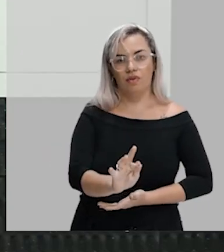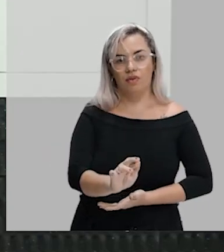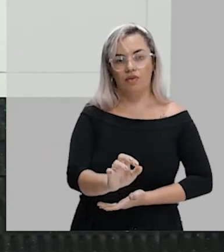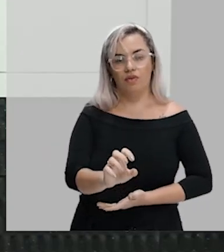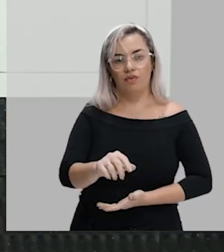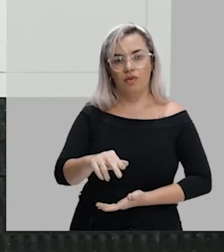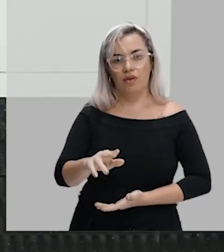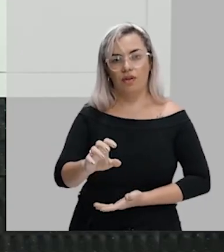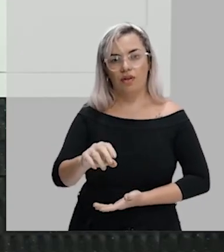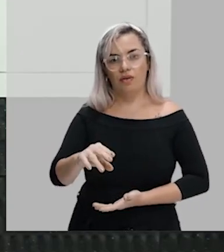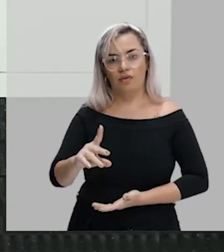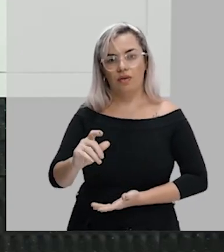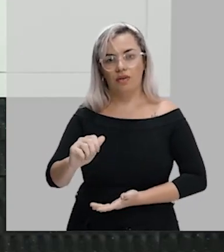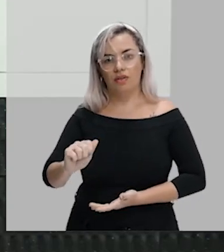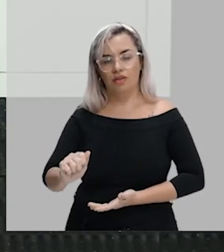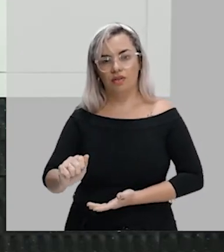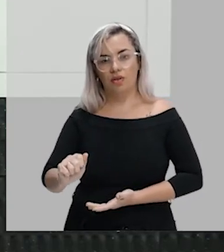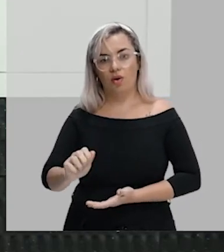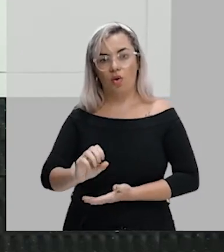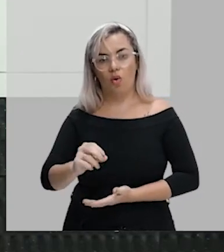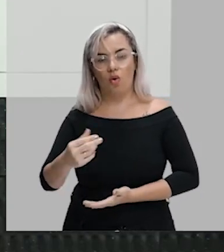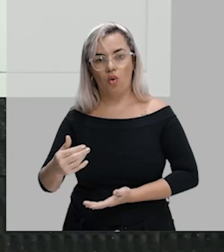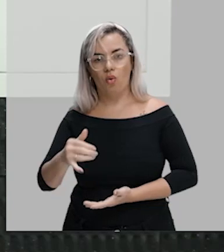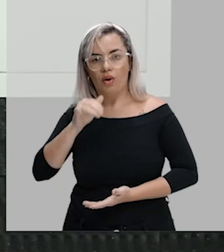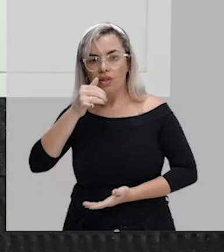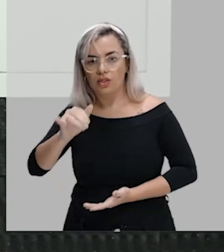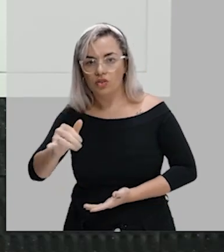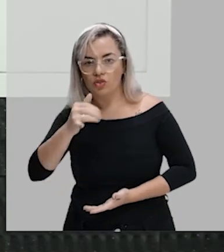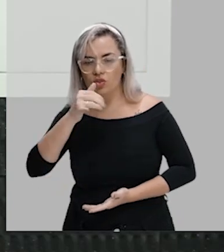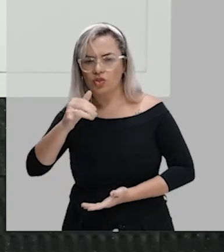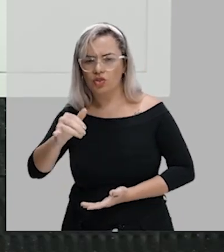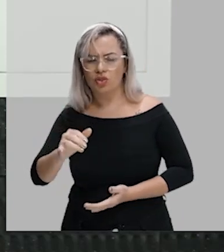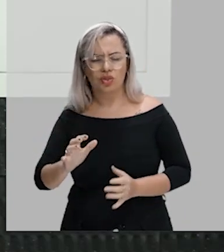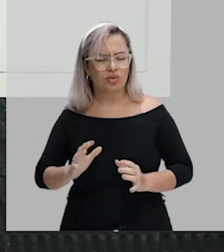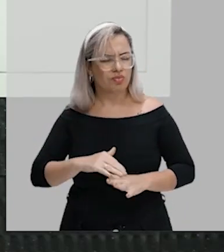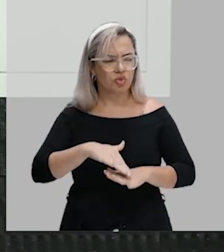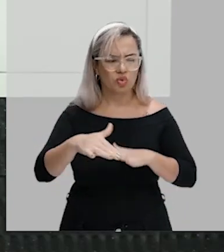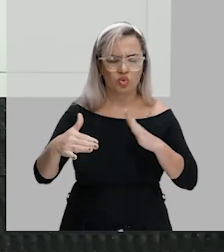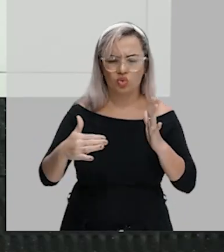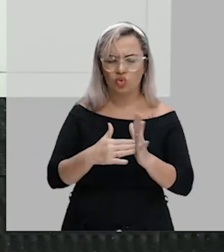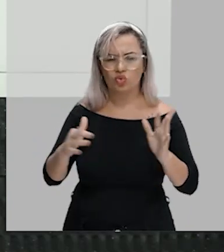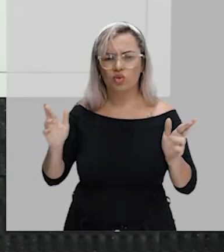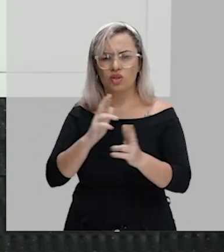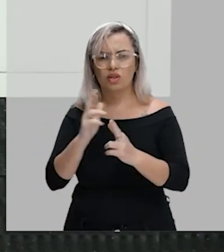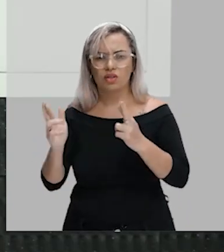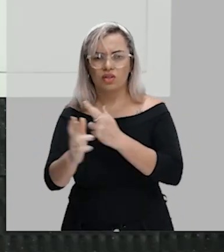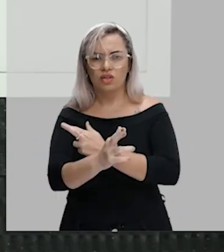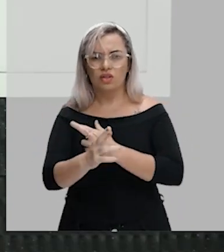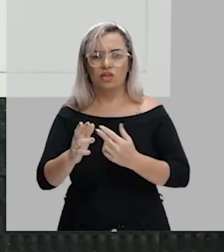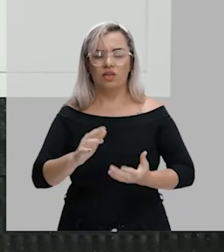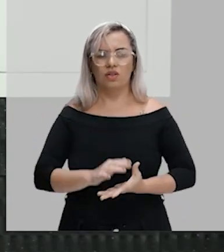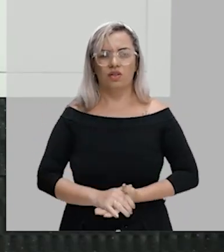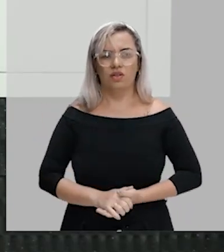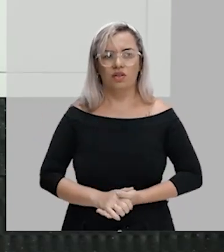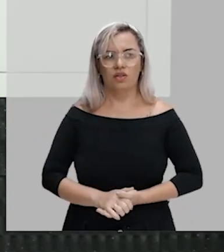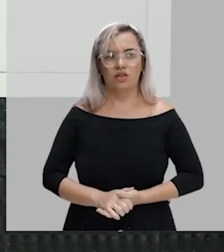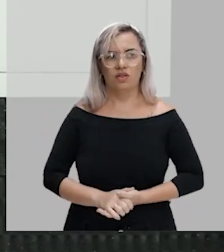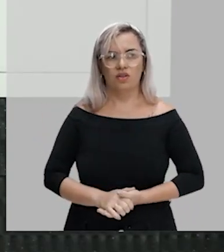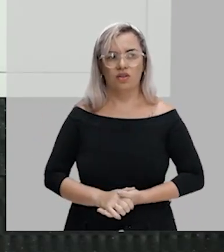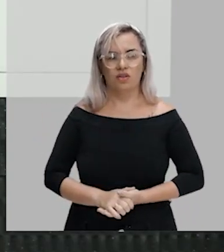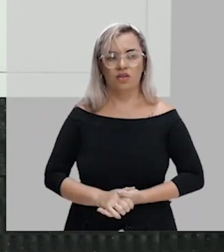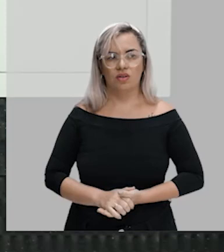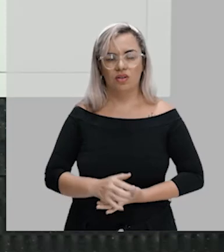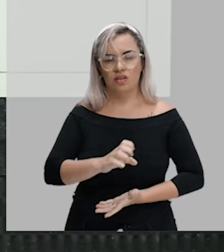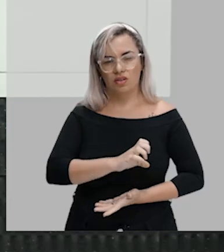a sua energia. Então tudo isso está relacionado, tá certo? Então a onda eletromagnética, ela é uma onda